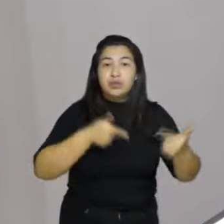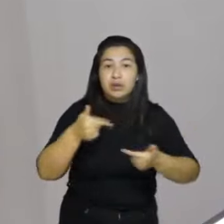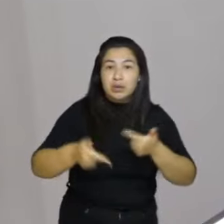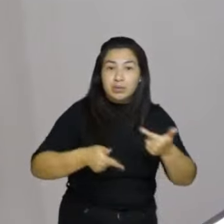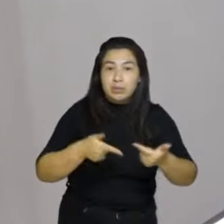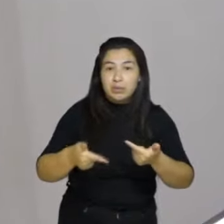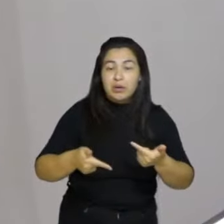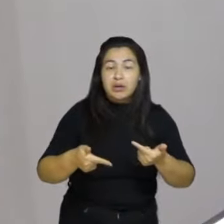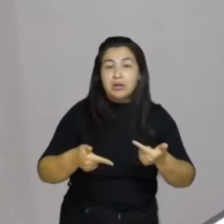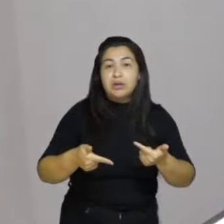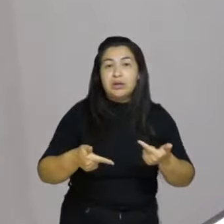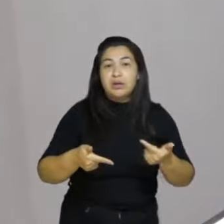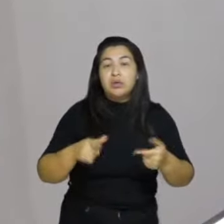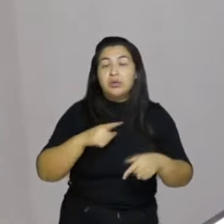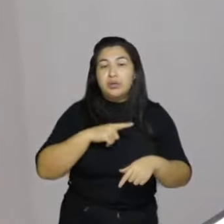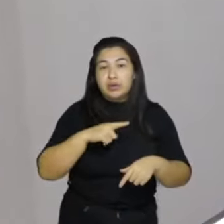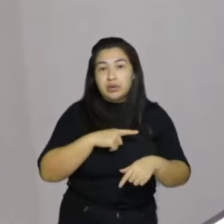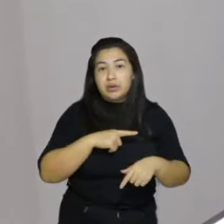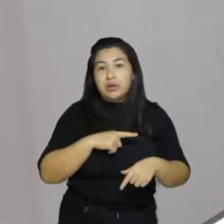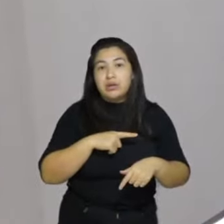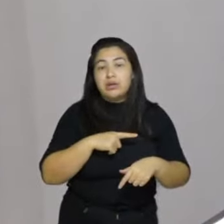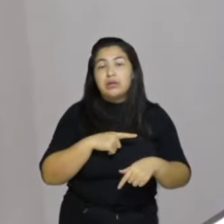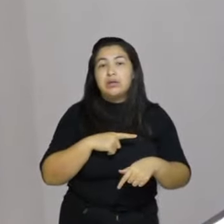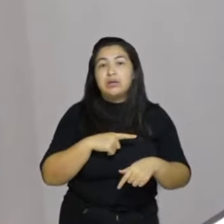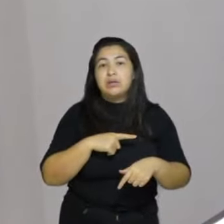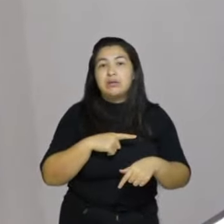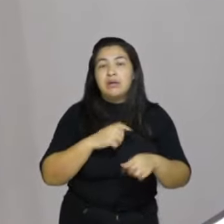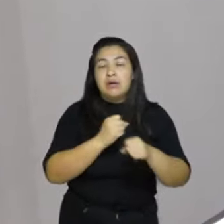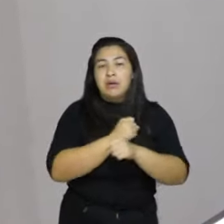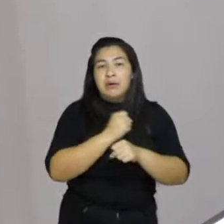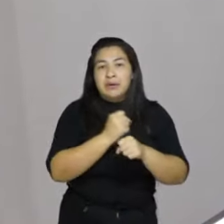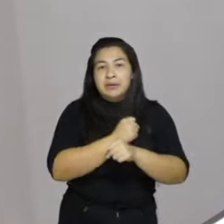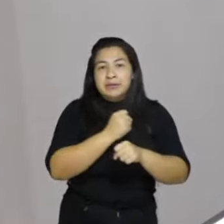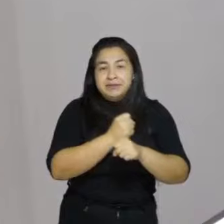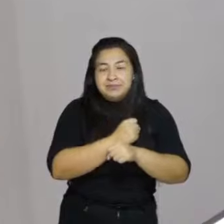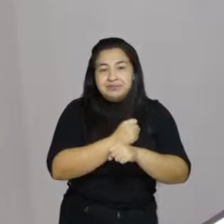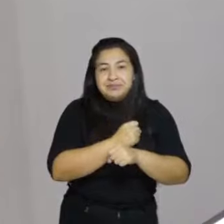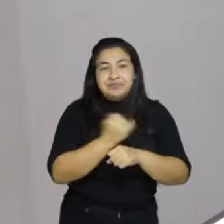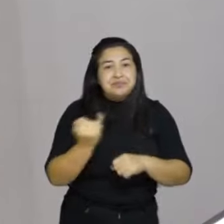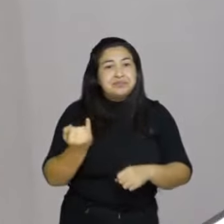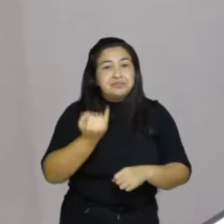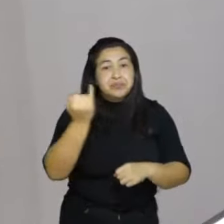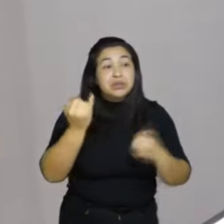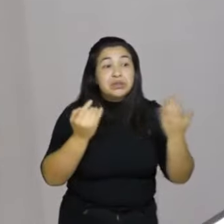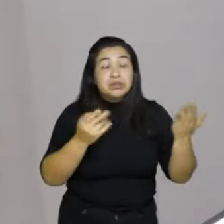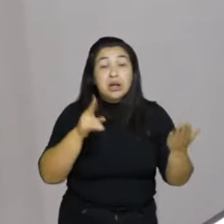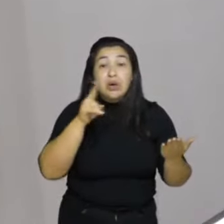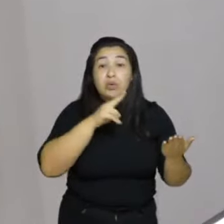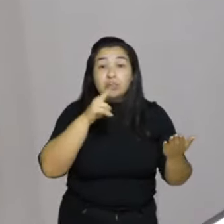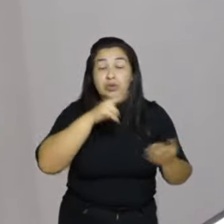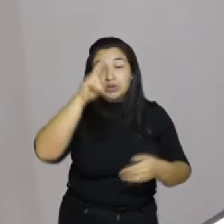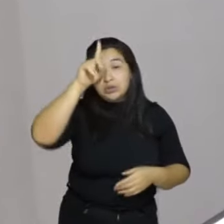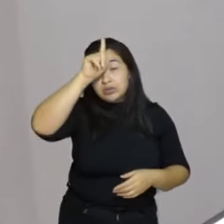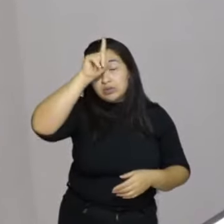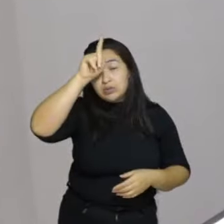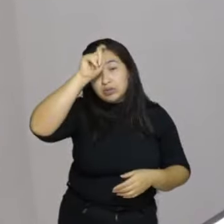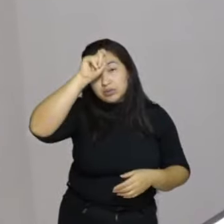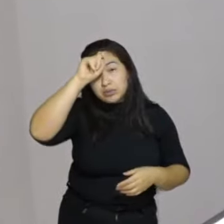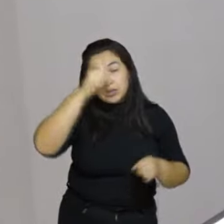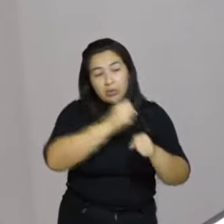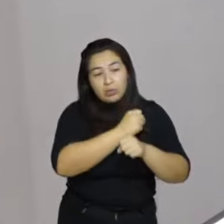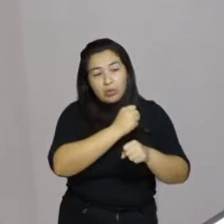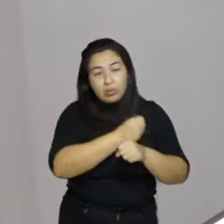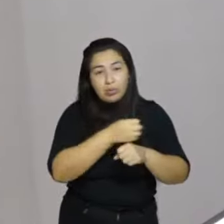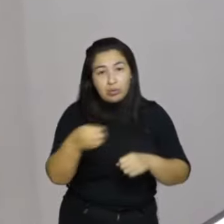nós teremos uma obra importante para fazer que a emergência do Hospital Pequeno an que vai receber sim com certeza recursos do Governo do Estado